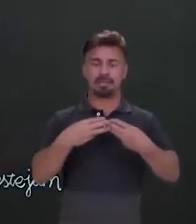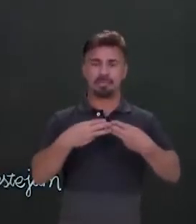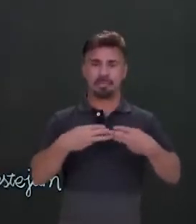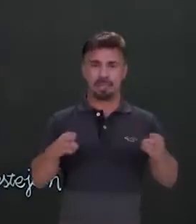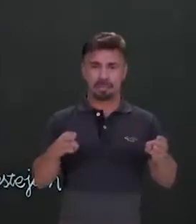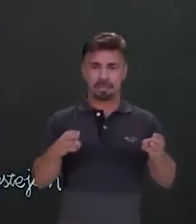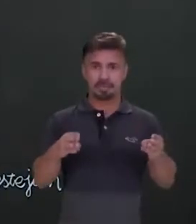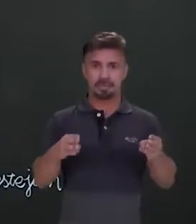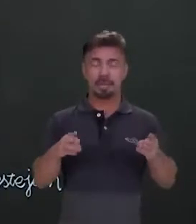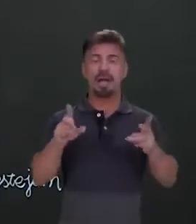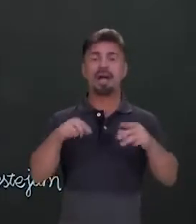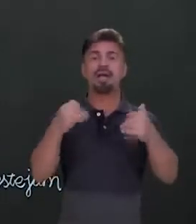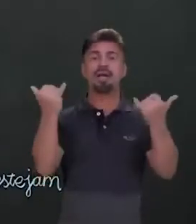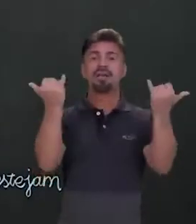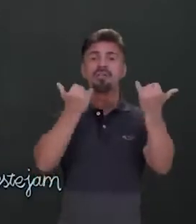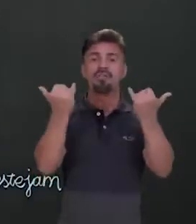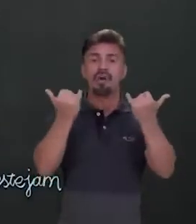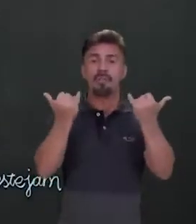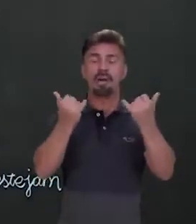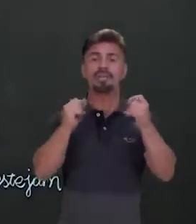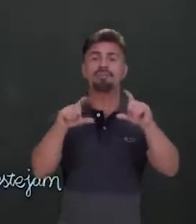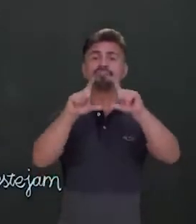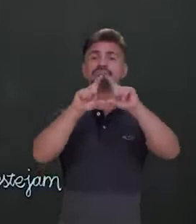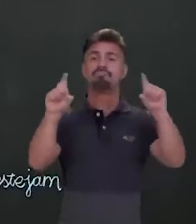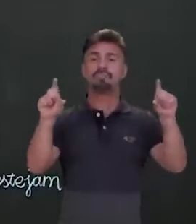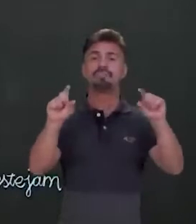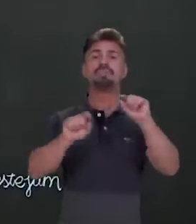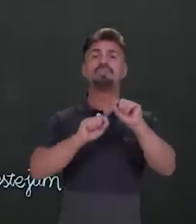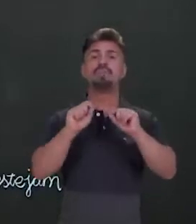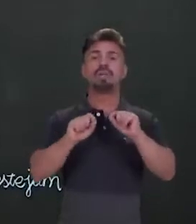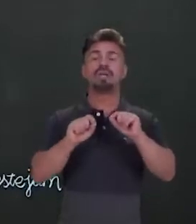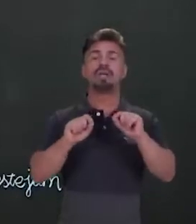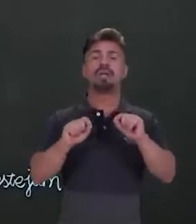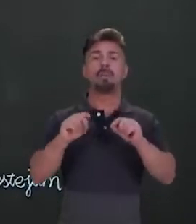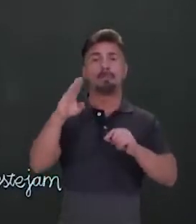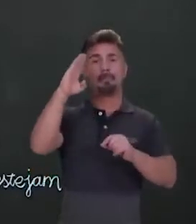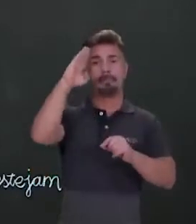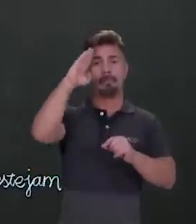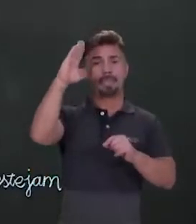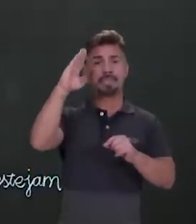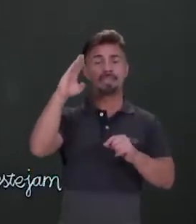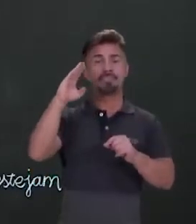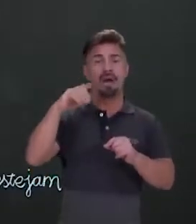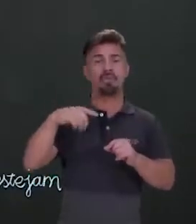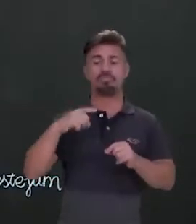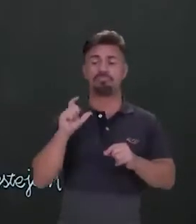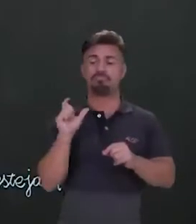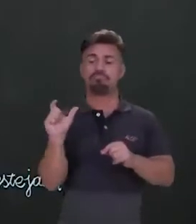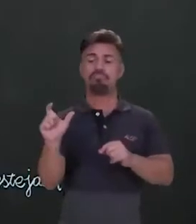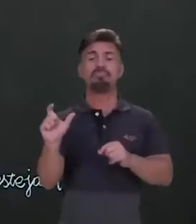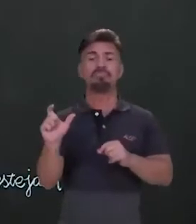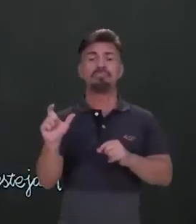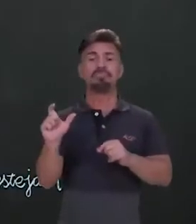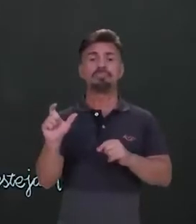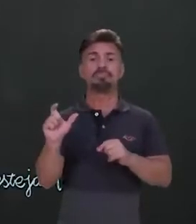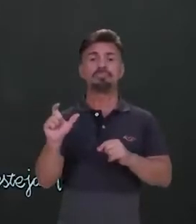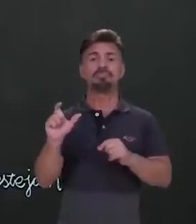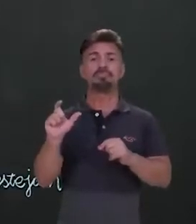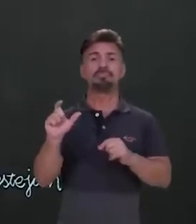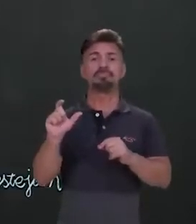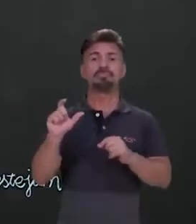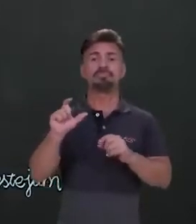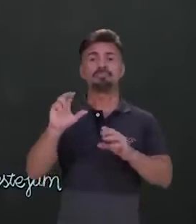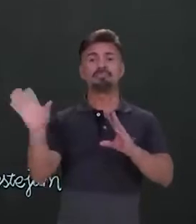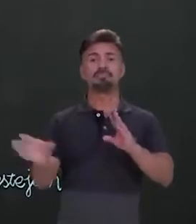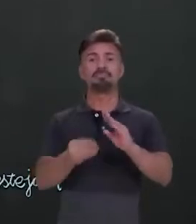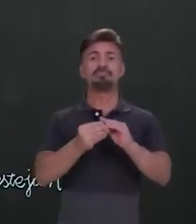matrícula. Essa informação, terei que cancelar a minha matrícula, é o que a gente chama de oração principal. Essa outra oração introduz uma ideia